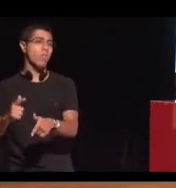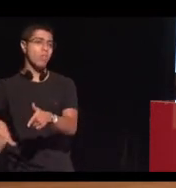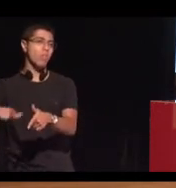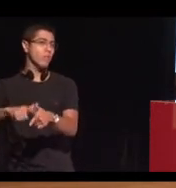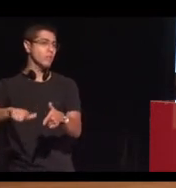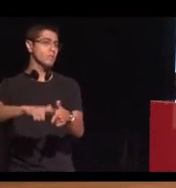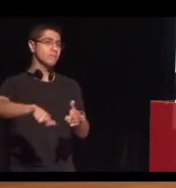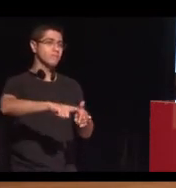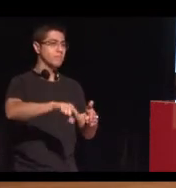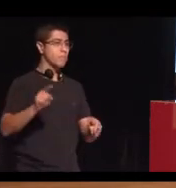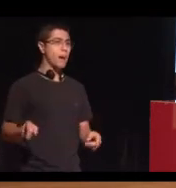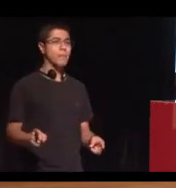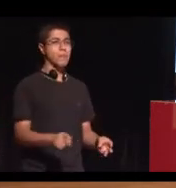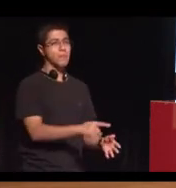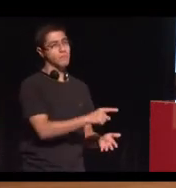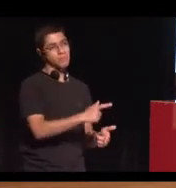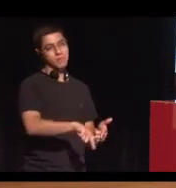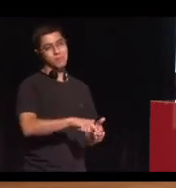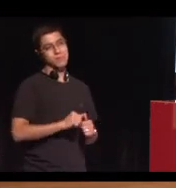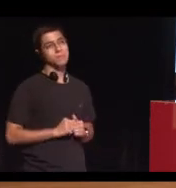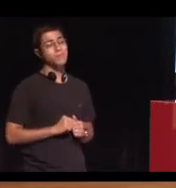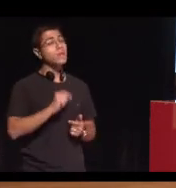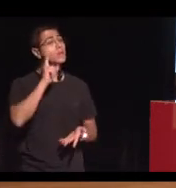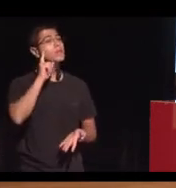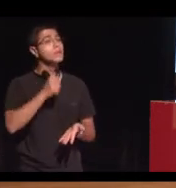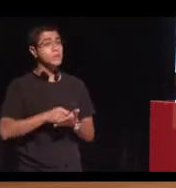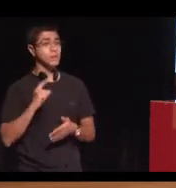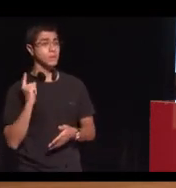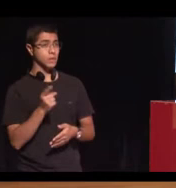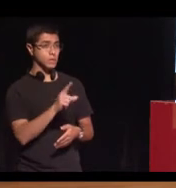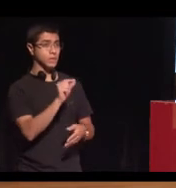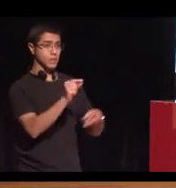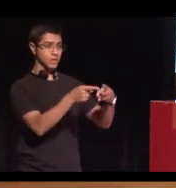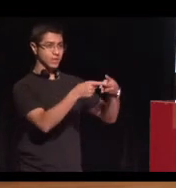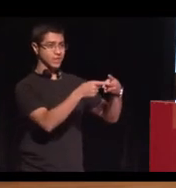a substituição gradual foi que a aplicação ela estava